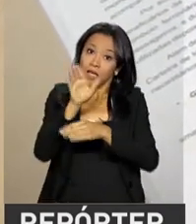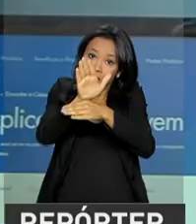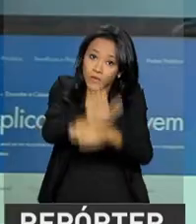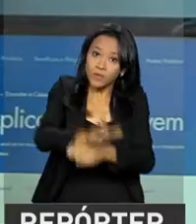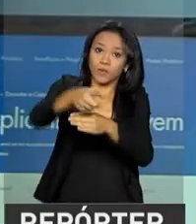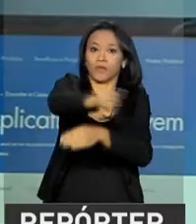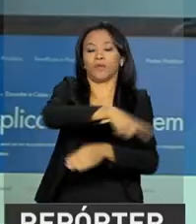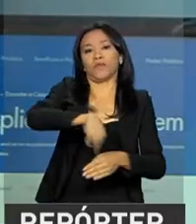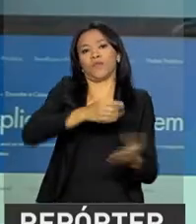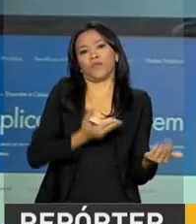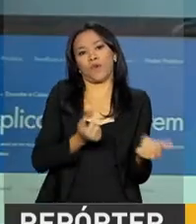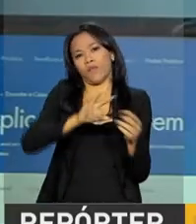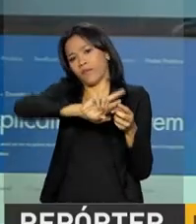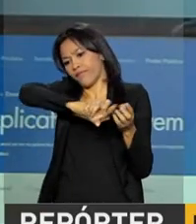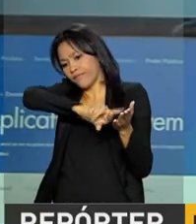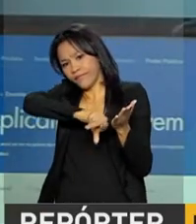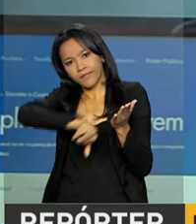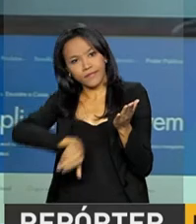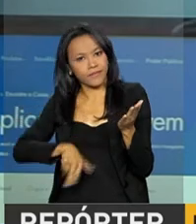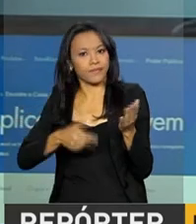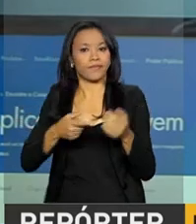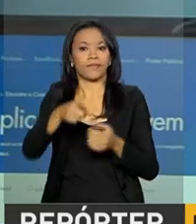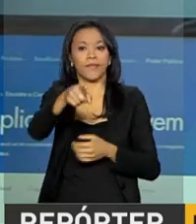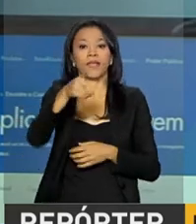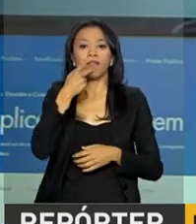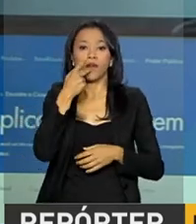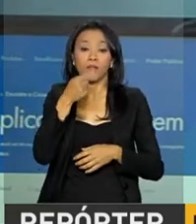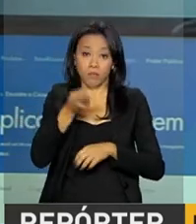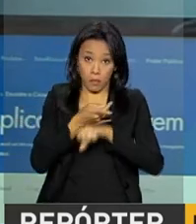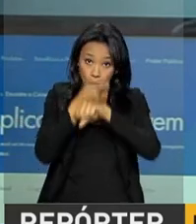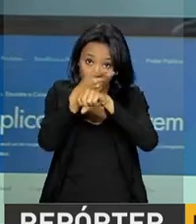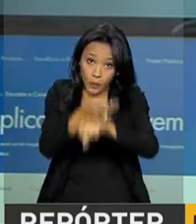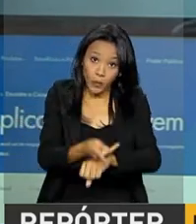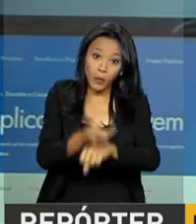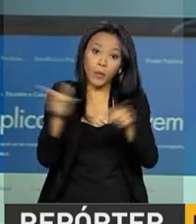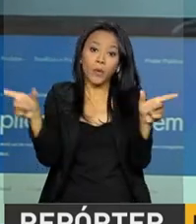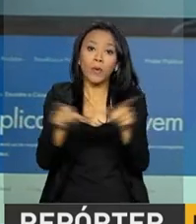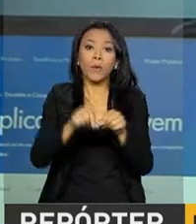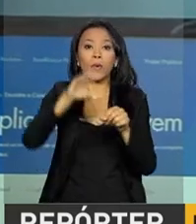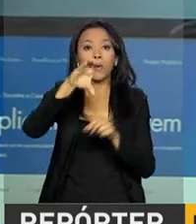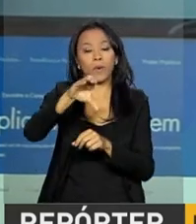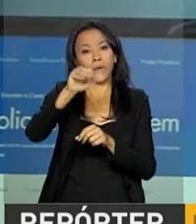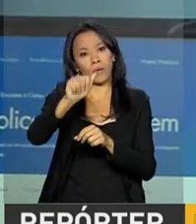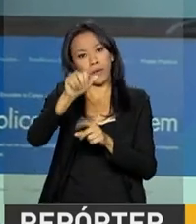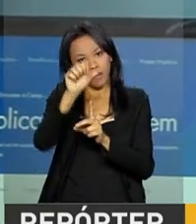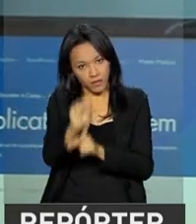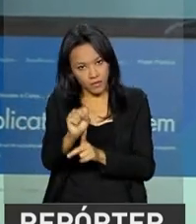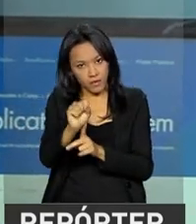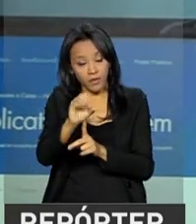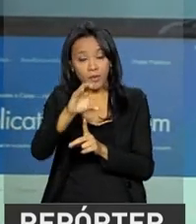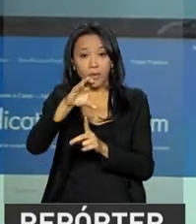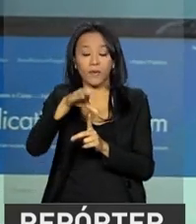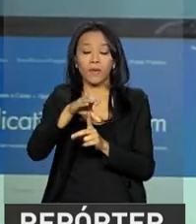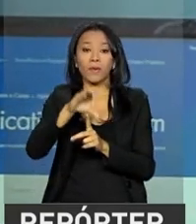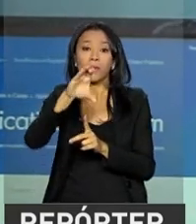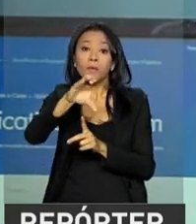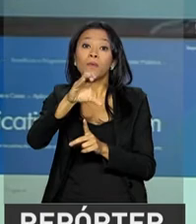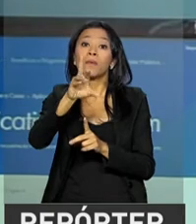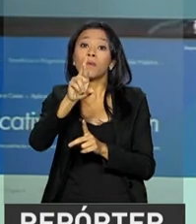benefícios. Eu procurei o CRAS, fiz o cadastro único, né?